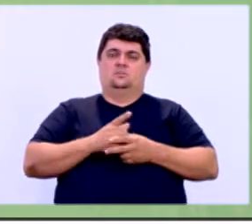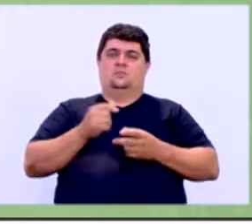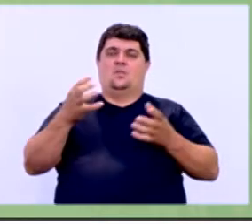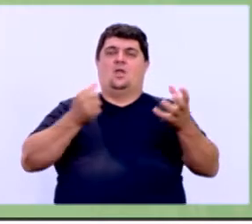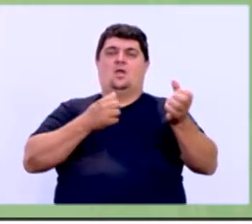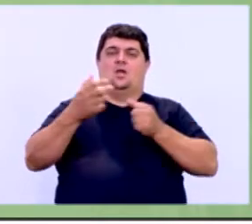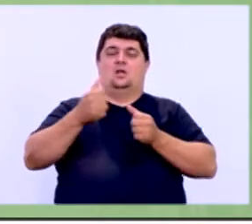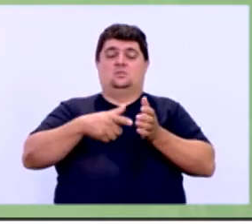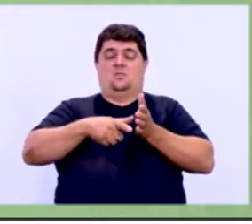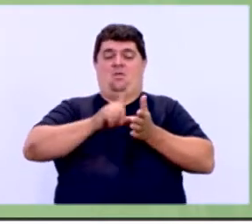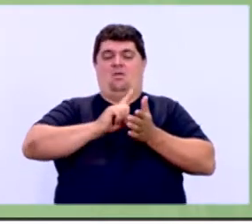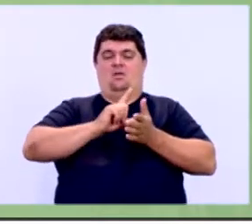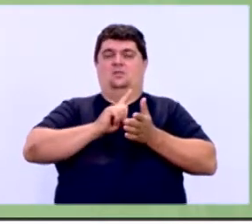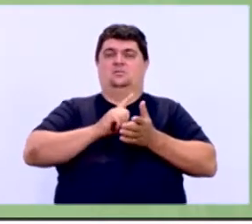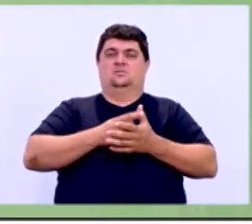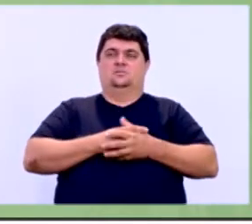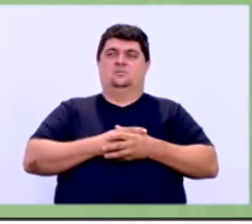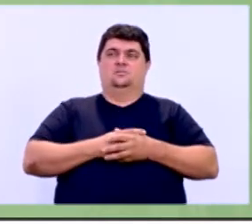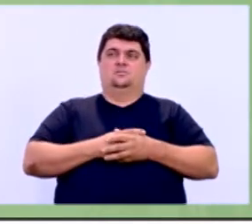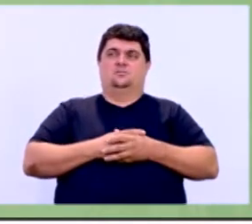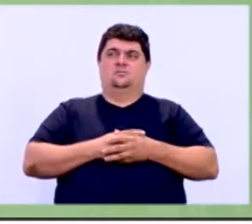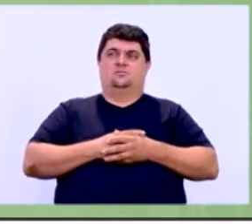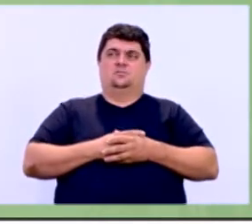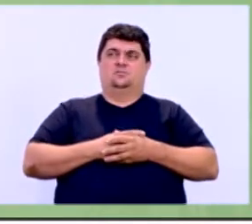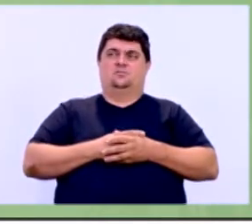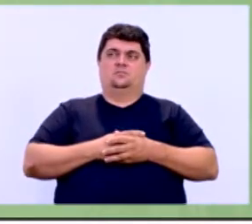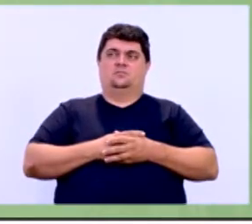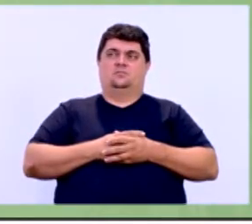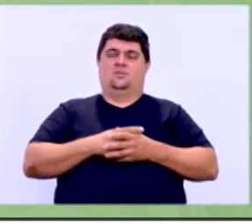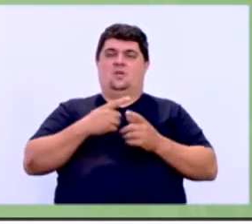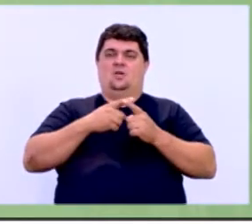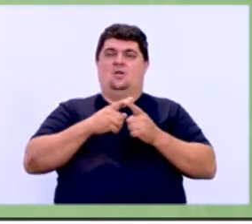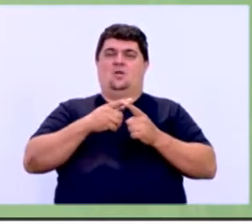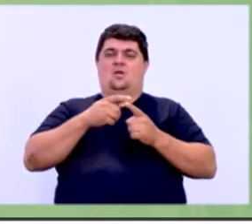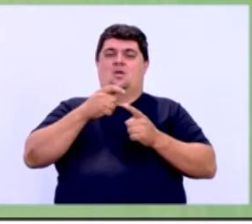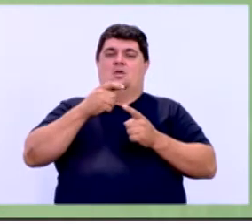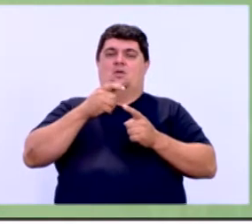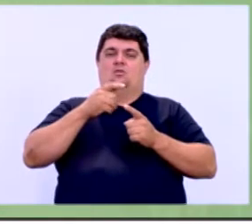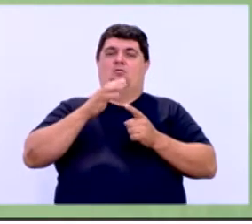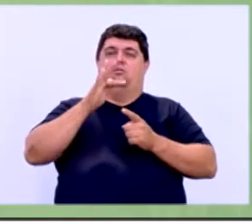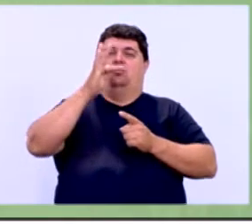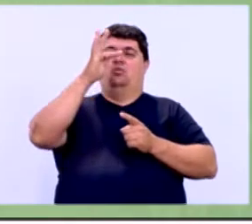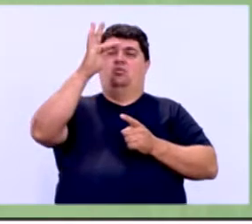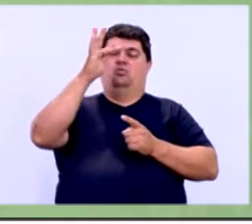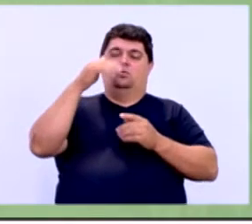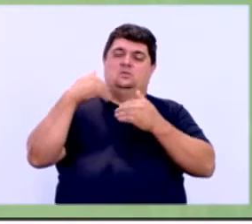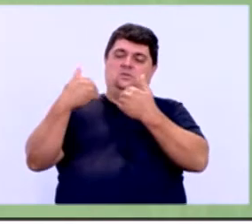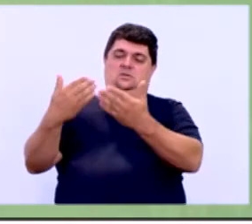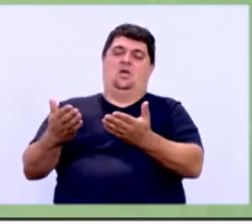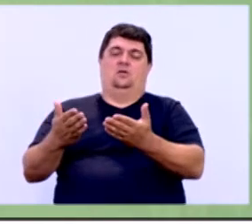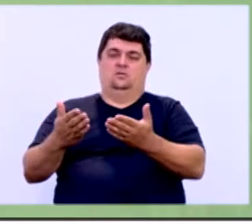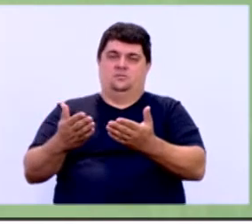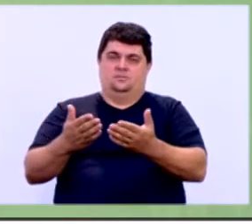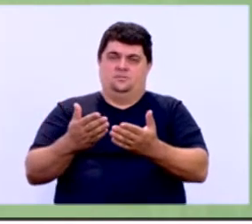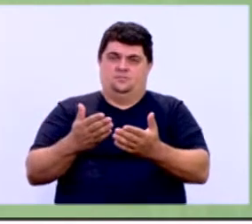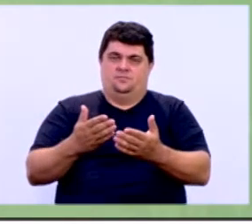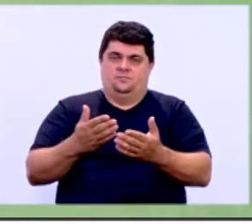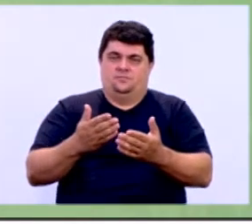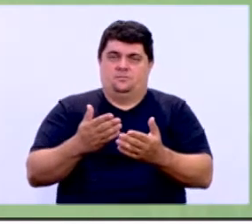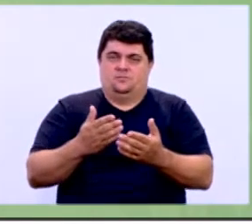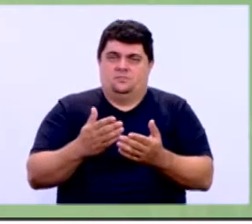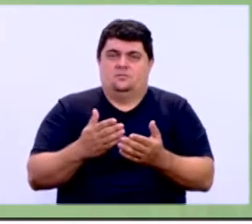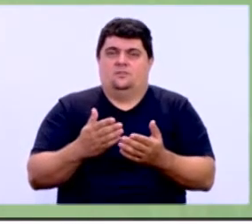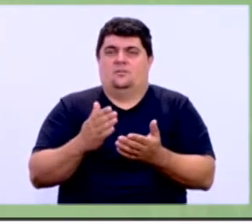Recebimento antecipado de valores por uma entrega futura de produtos. Então, em alguns momentos